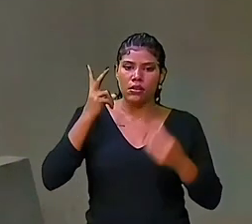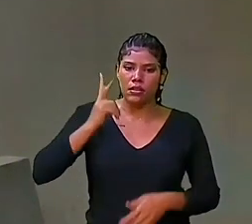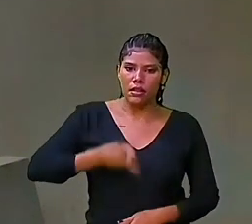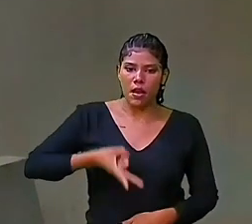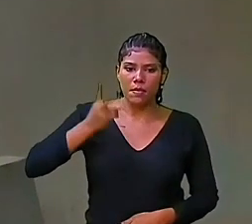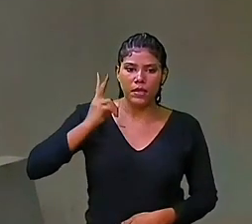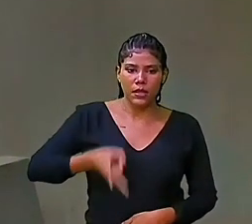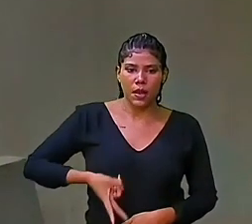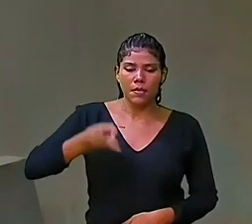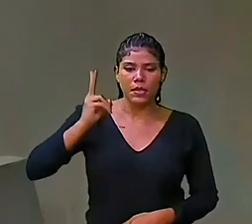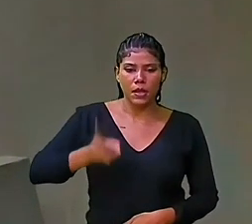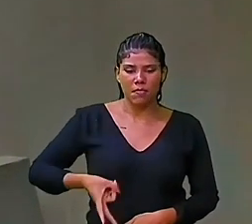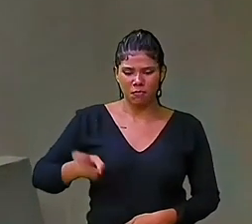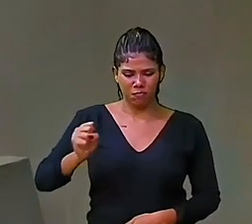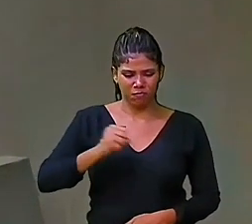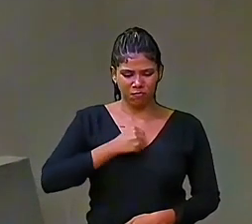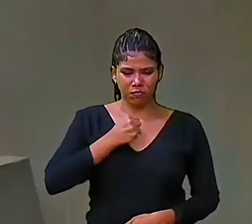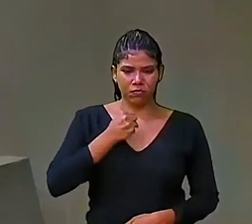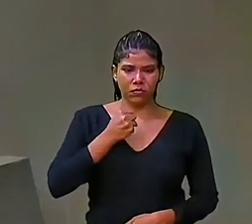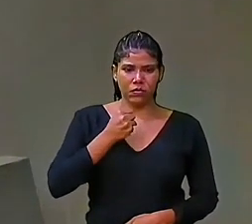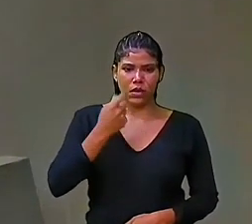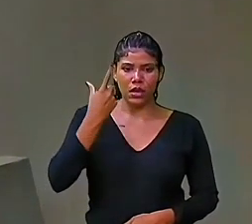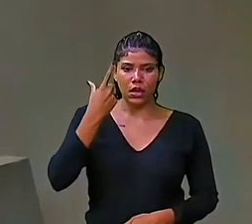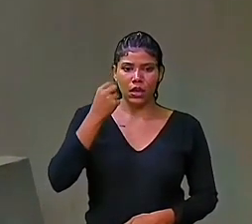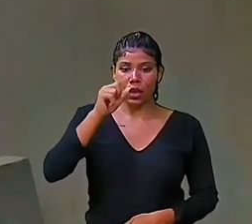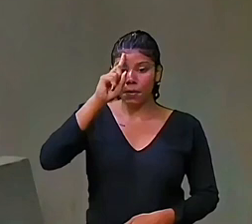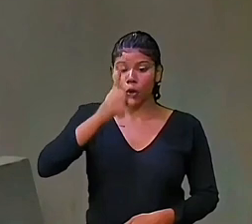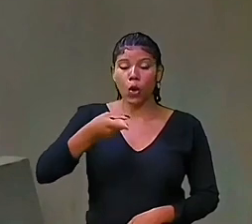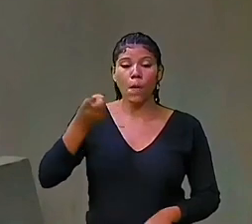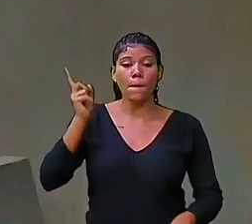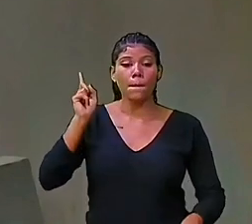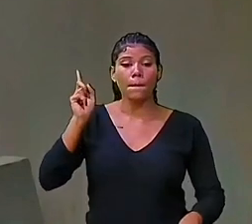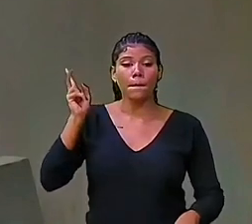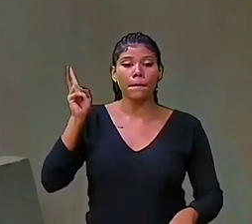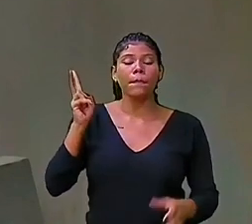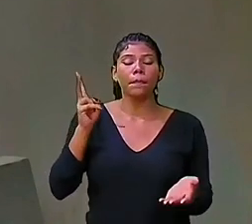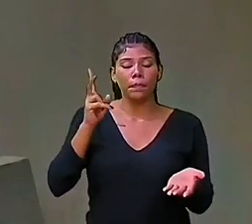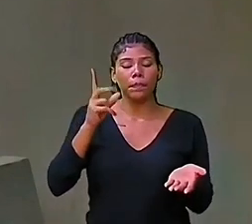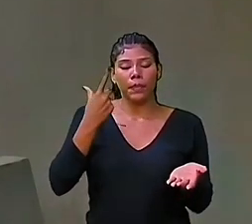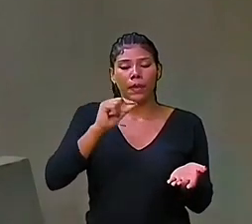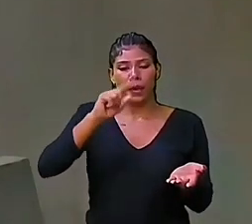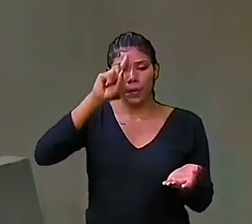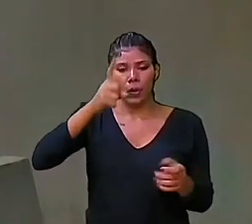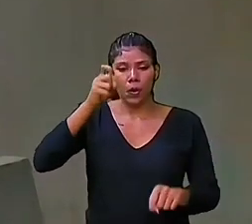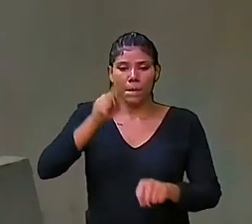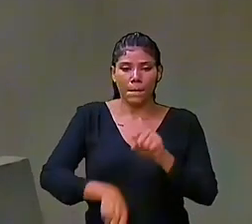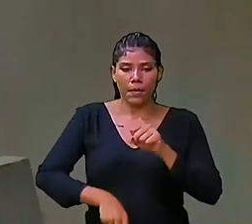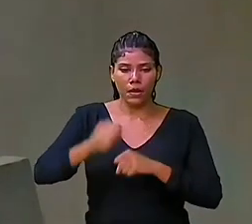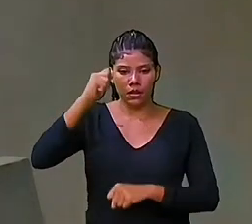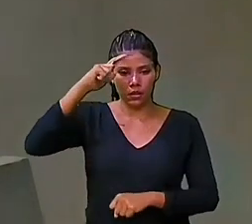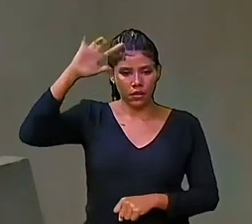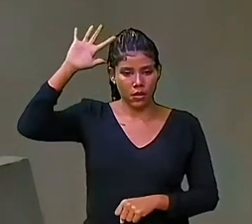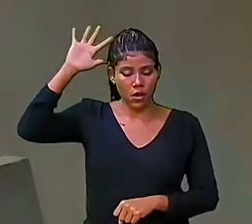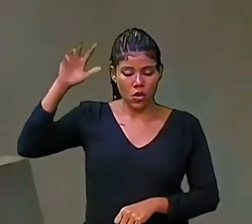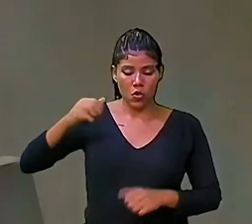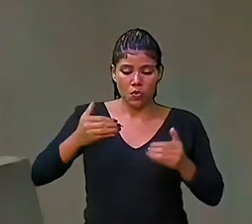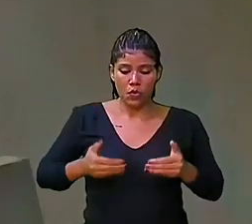manter alta a indignação e a palavra: quem mandou matar Marielle, e exigir do Ministério da Justiça que